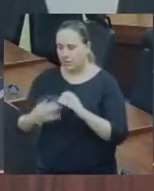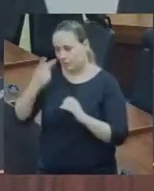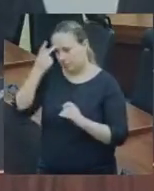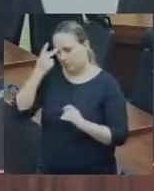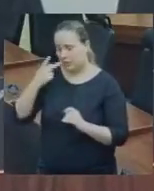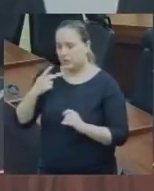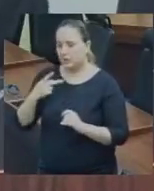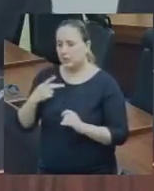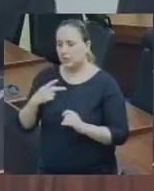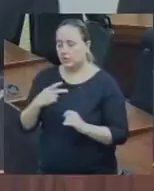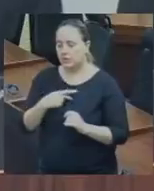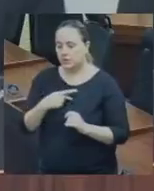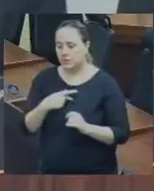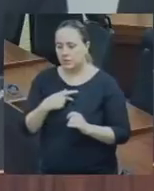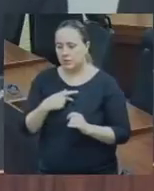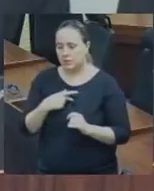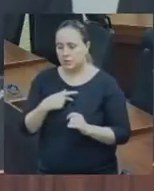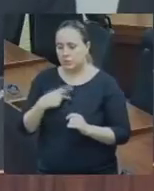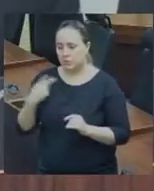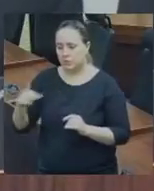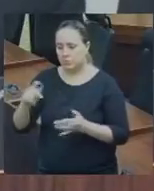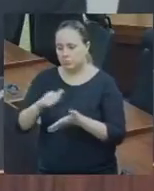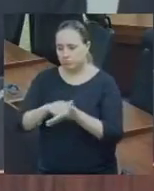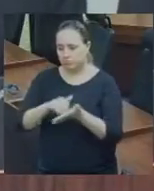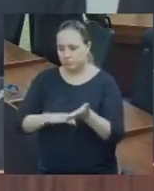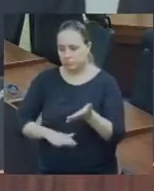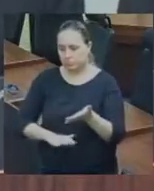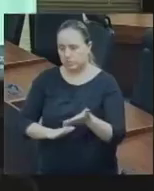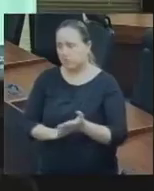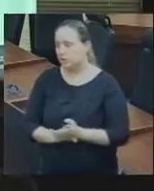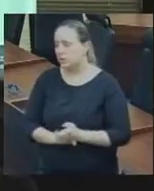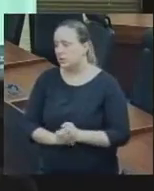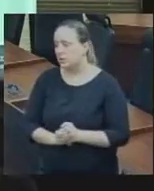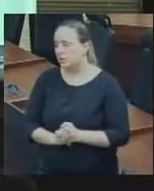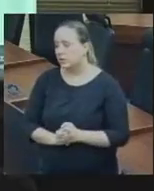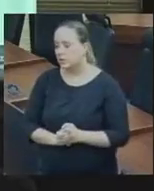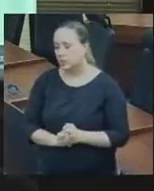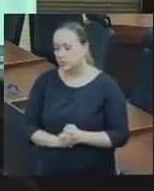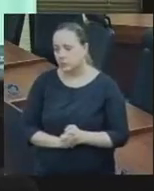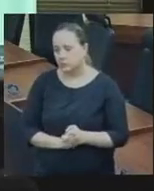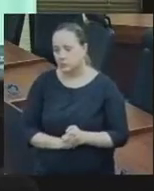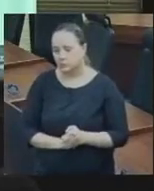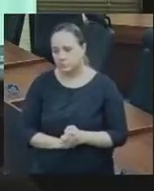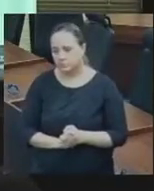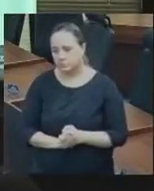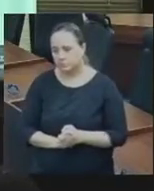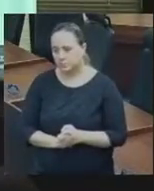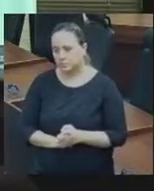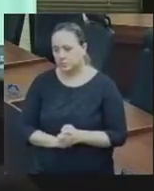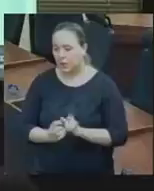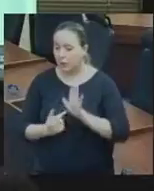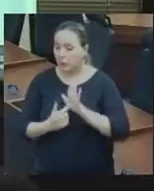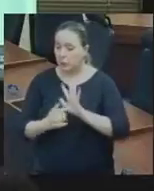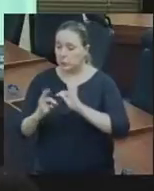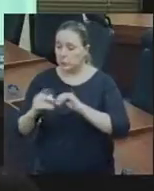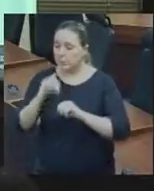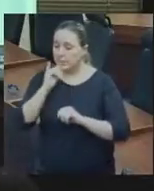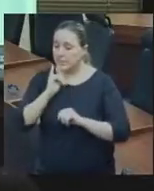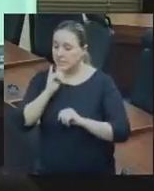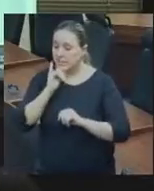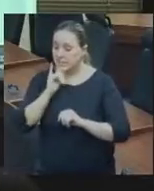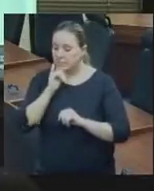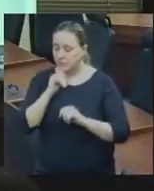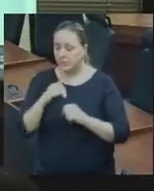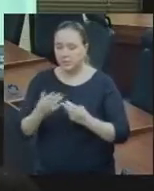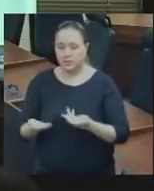pra para suas praças suas atividades bom são todos exemplos de uma iniciativa